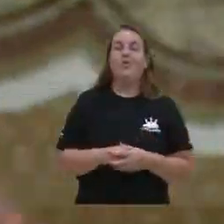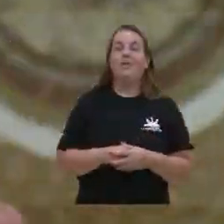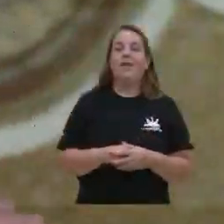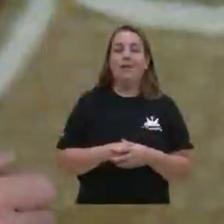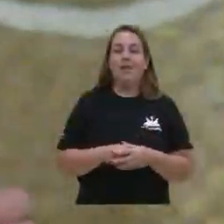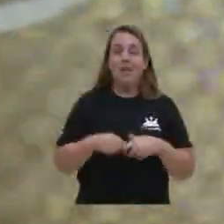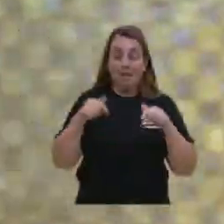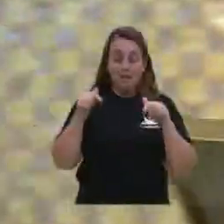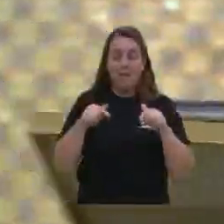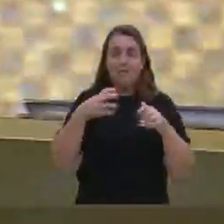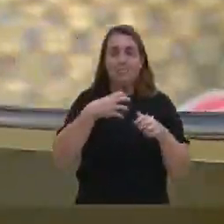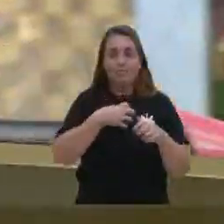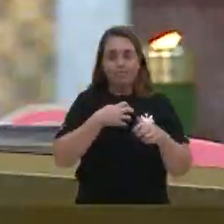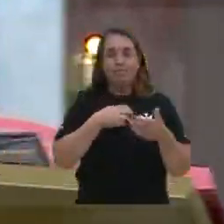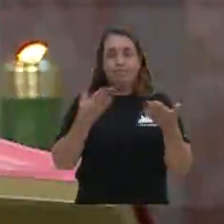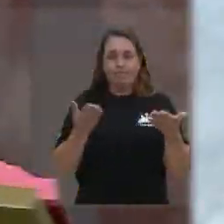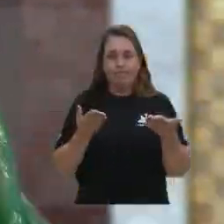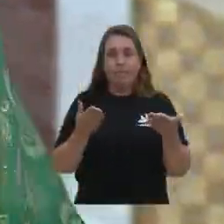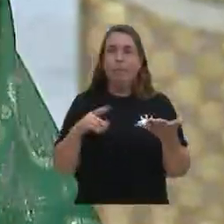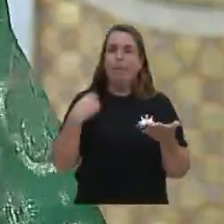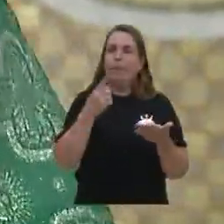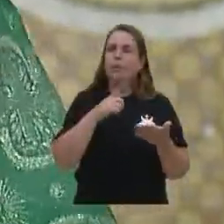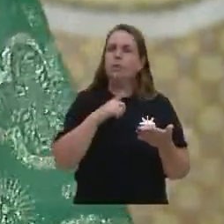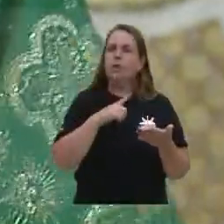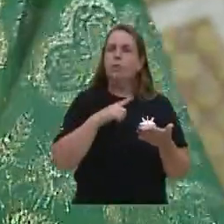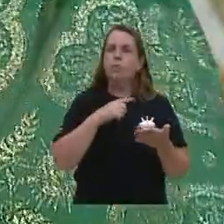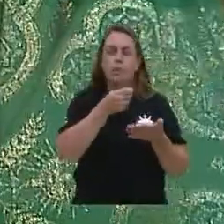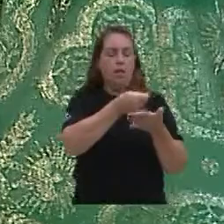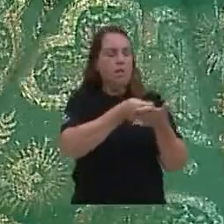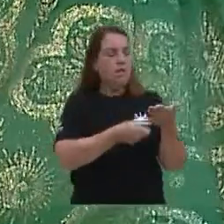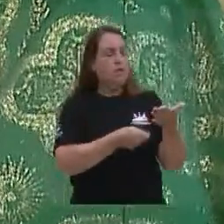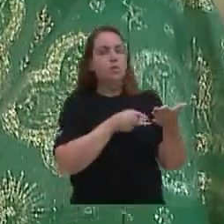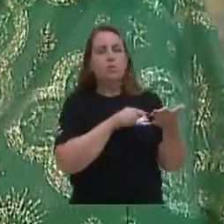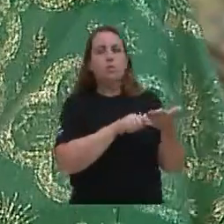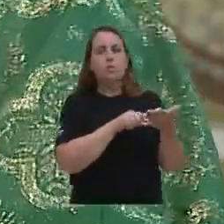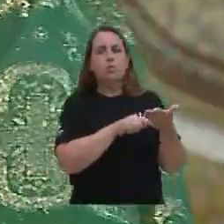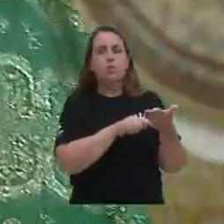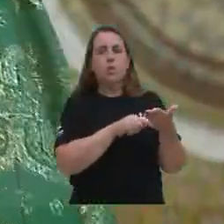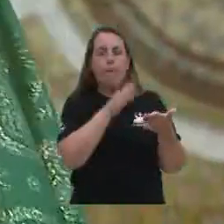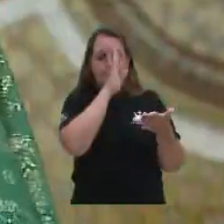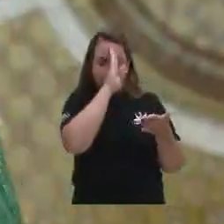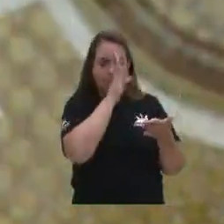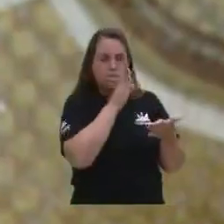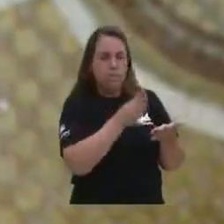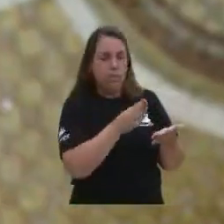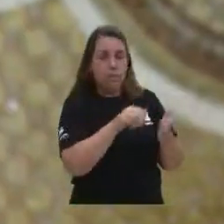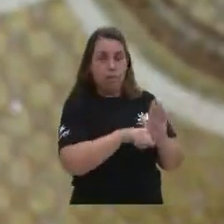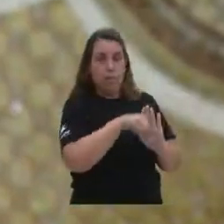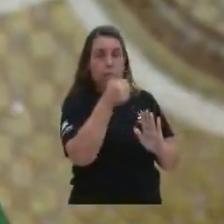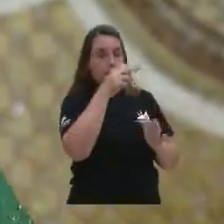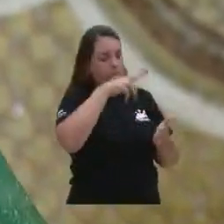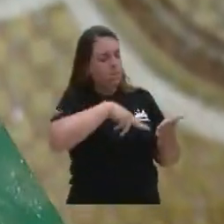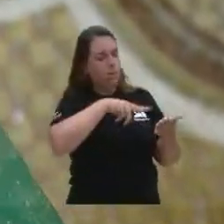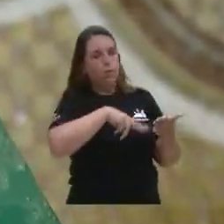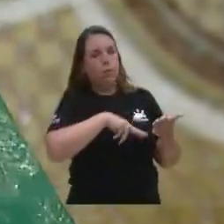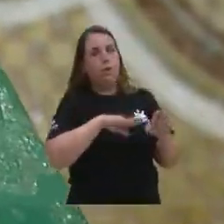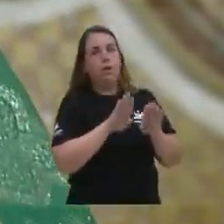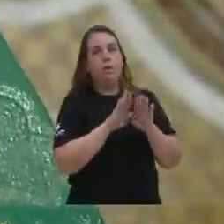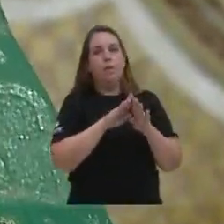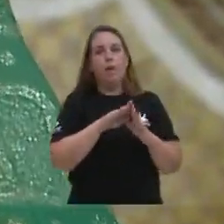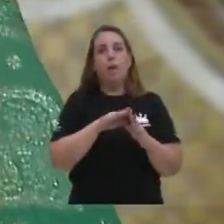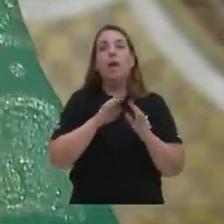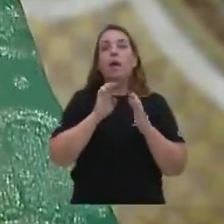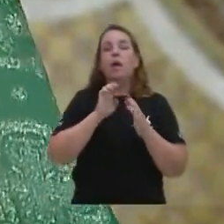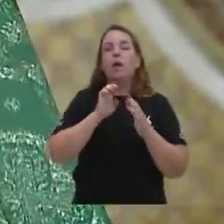exatamente nesse sentido, nós temos os textos, principalmente na primeira leitura e no